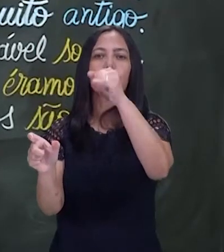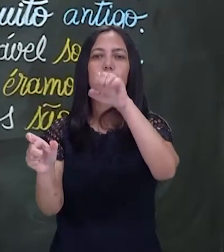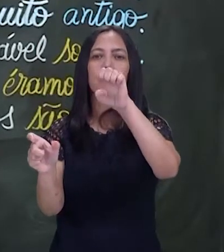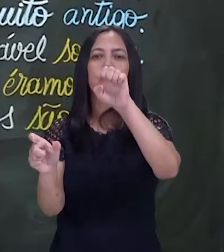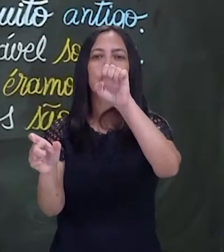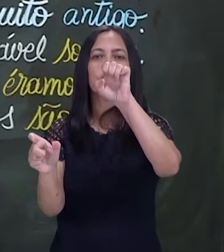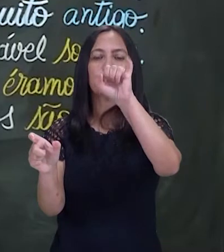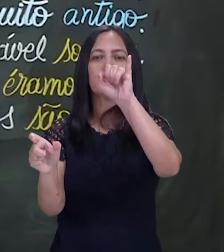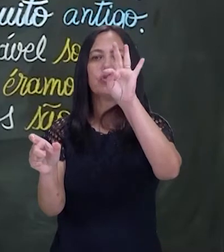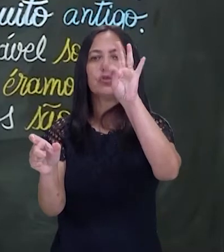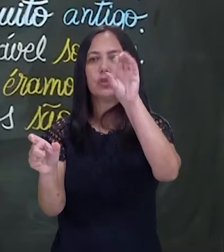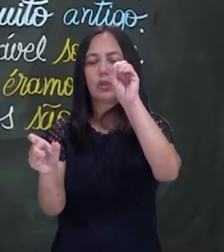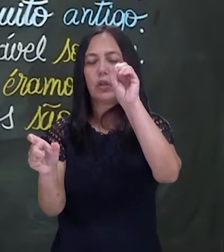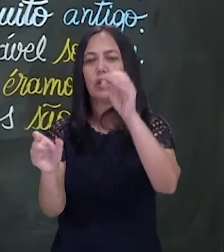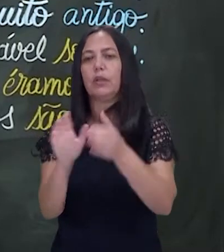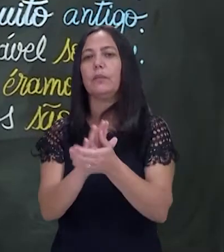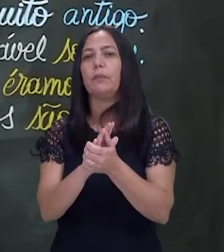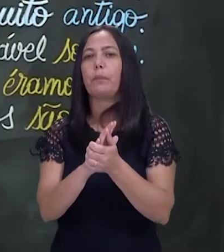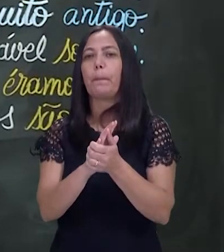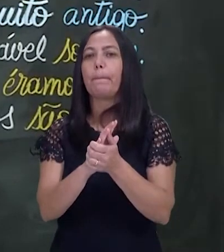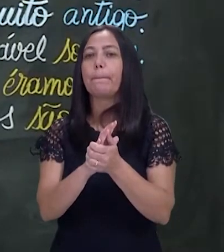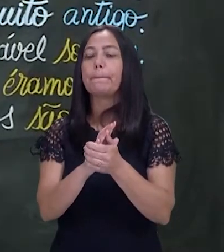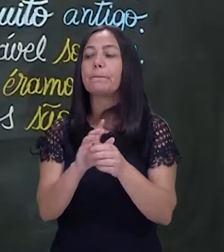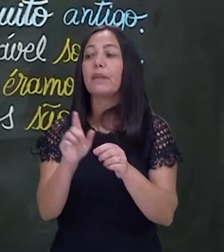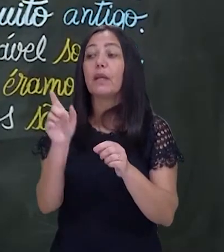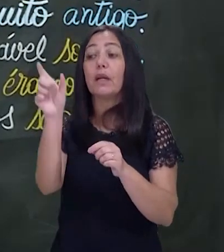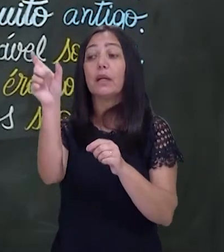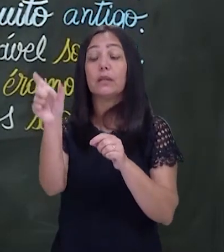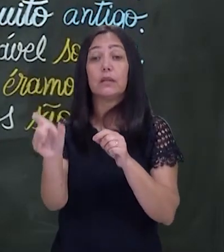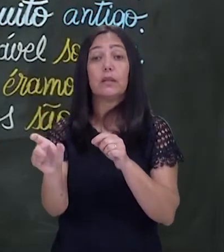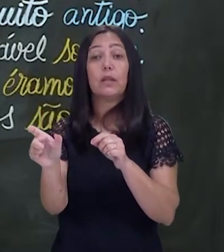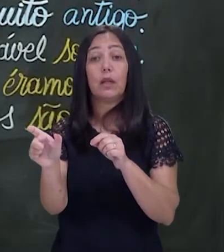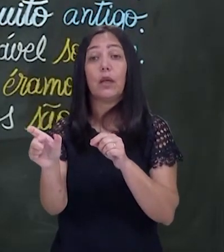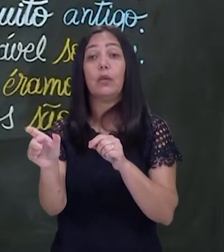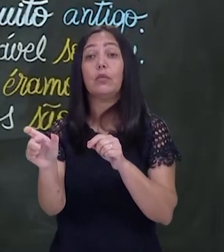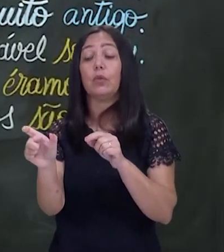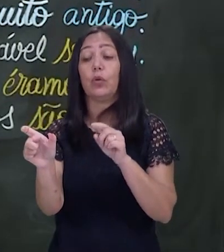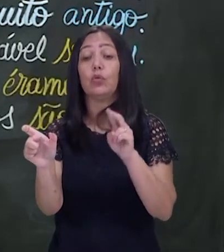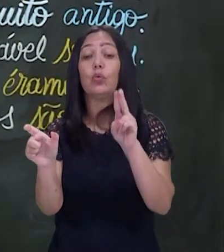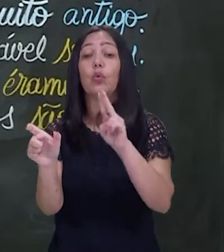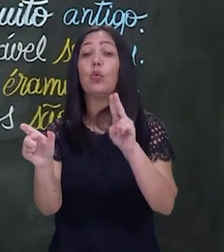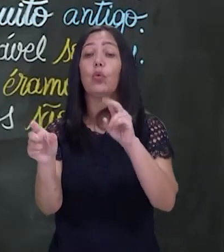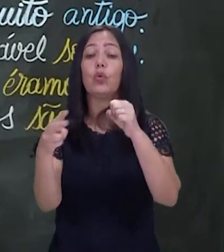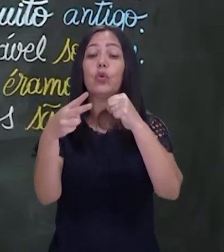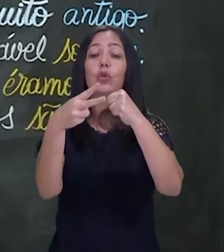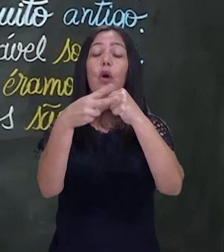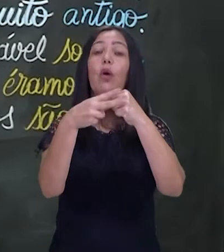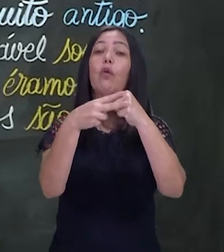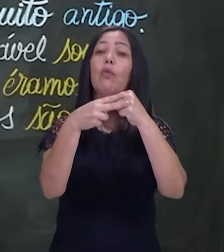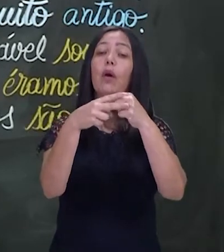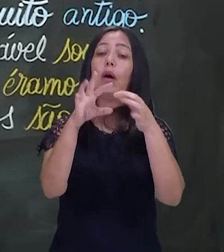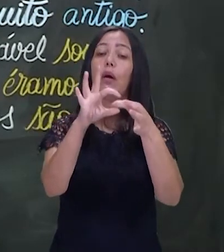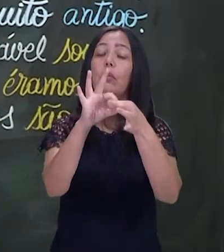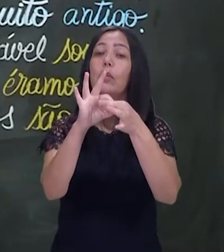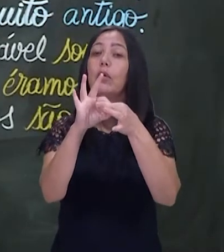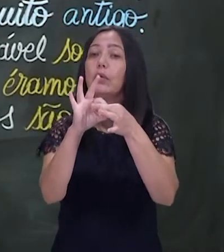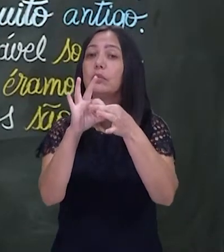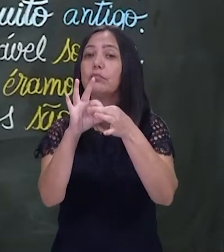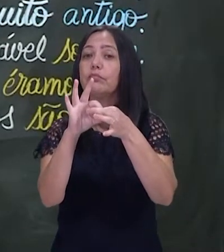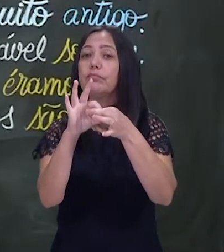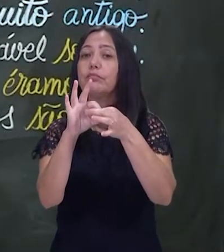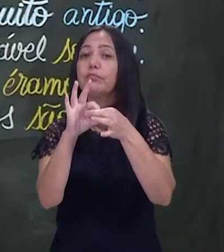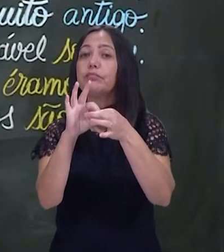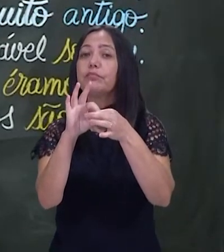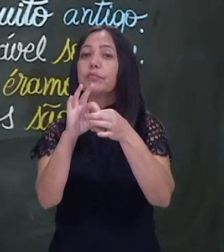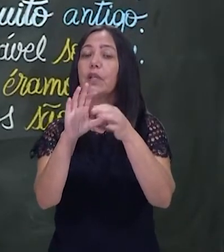gente pode destacar que ele geralmente vem sem preposição, ele é relacionado com o verbo de ligação sem o auxílio de uma preposição. Ele vem à direita